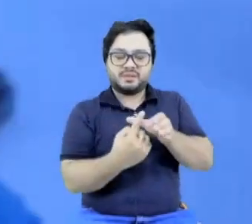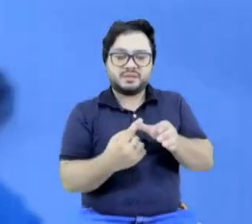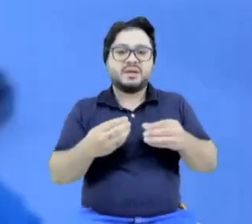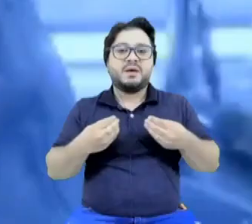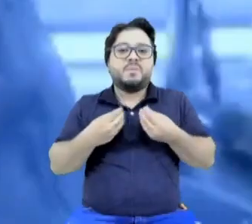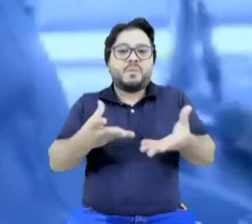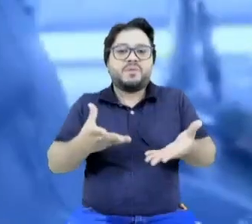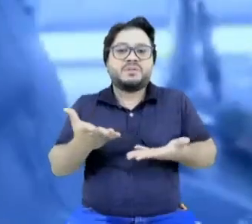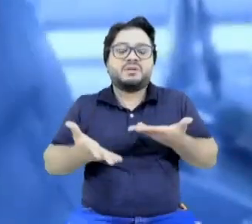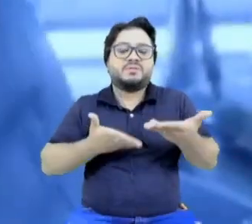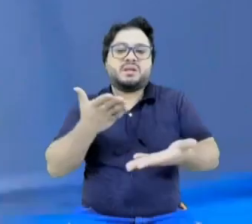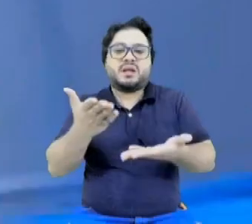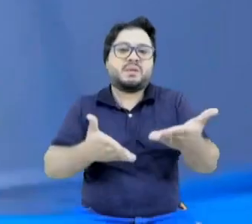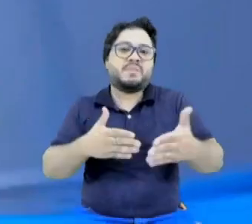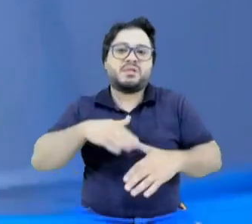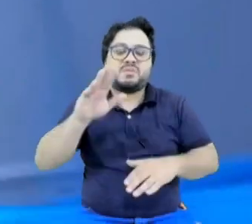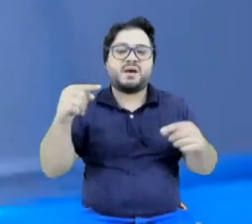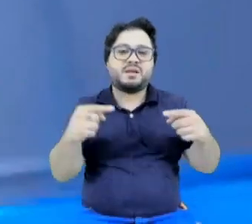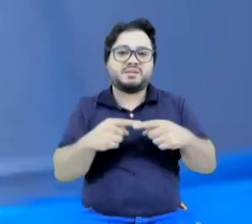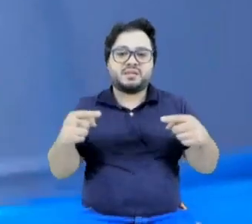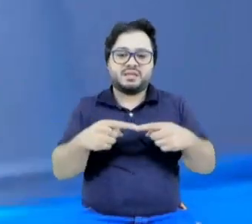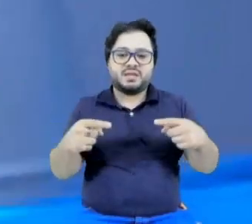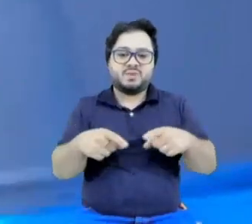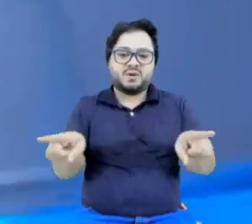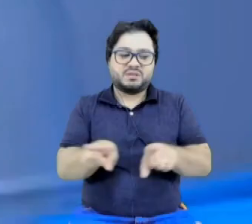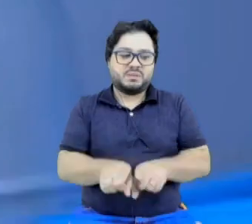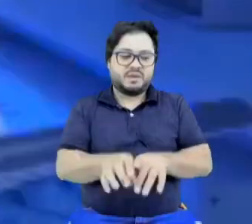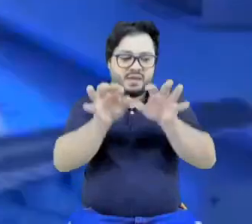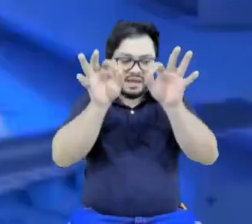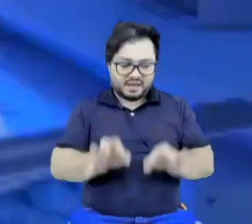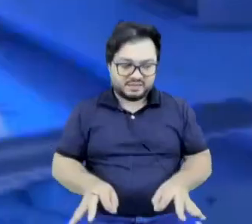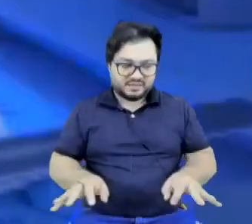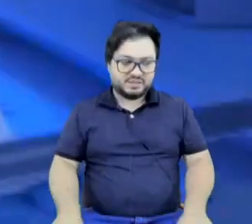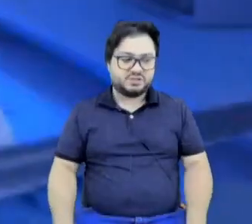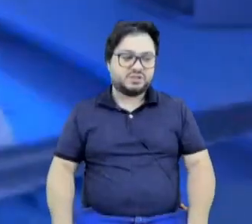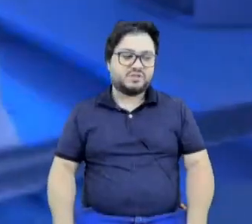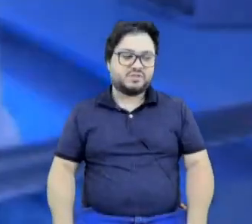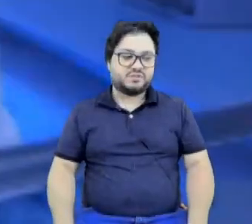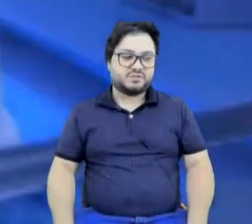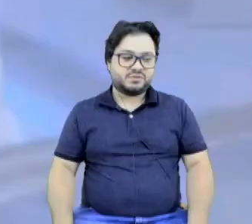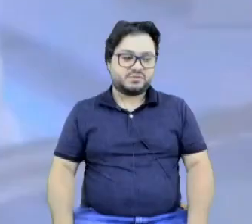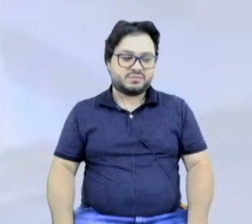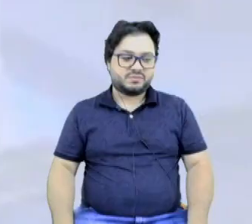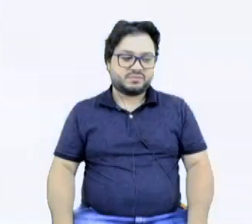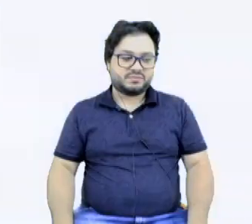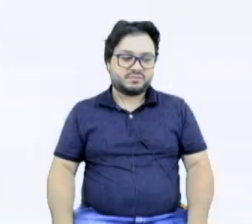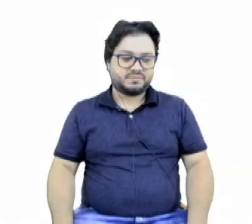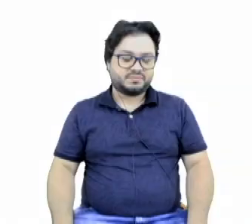propiciando tratamentos mais adequados e assertivos aos pacientes.